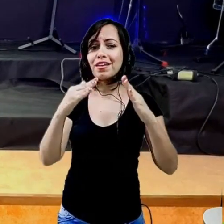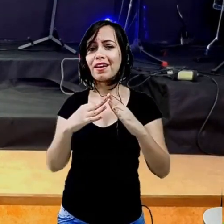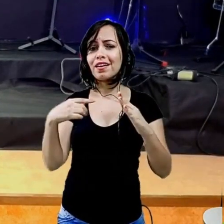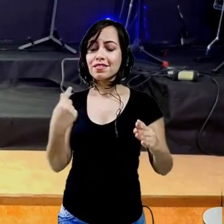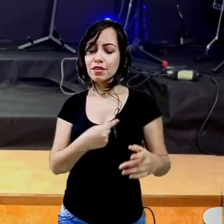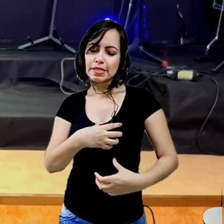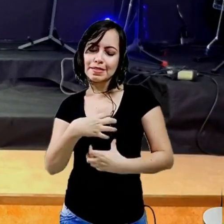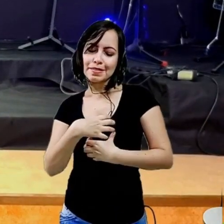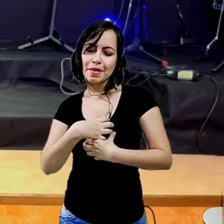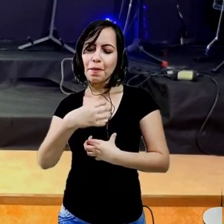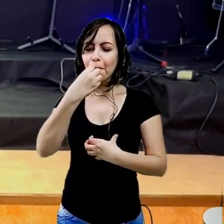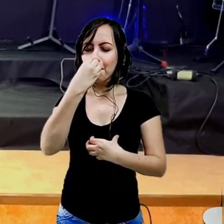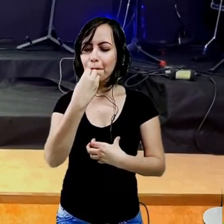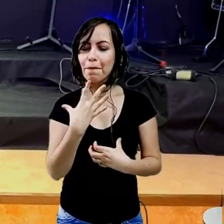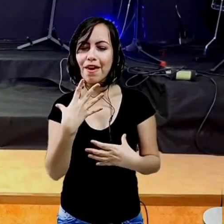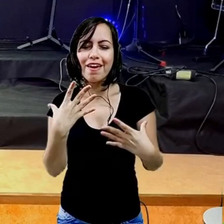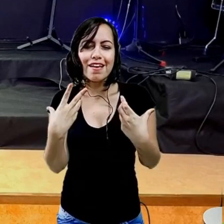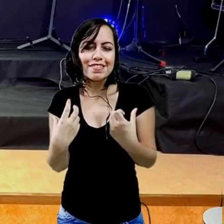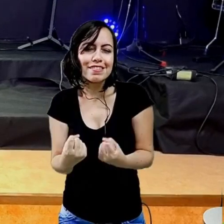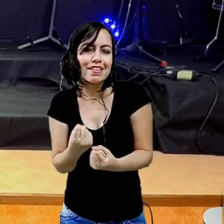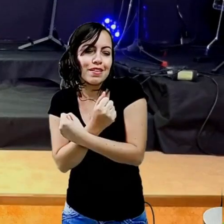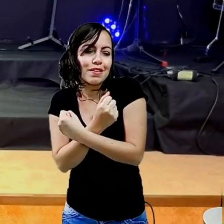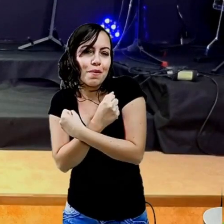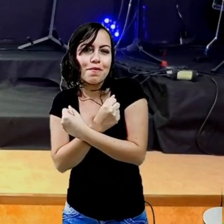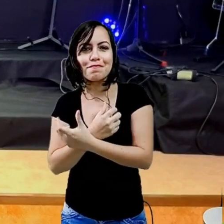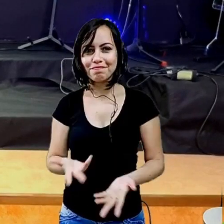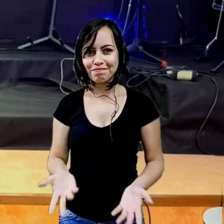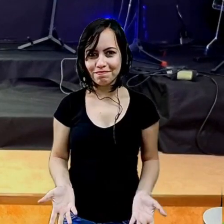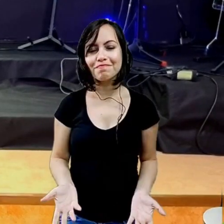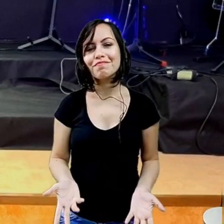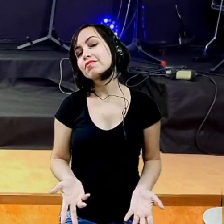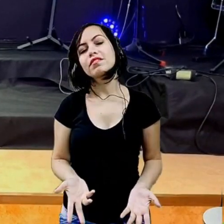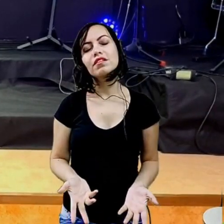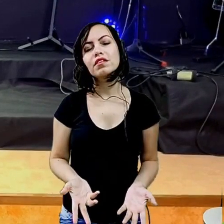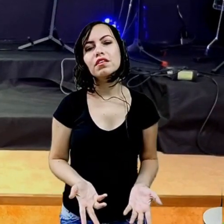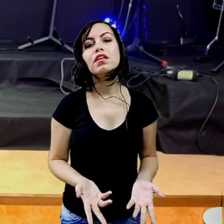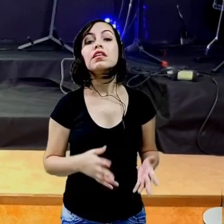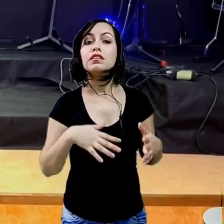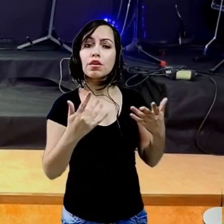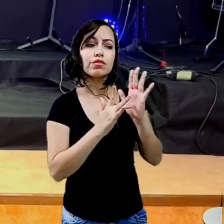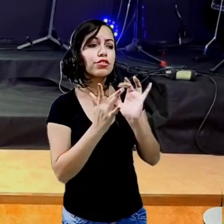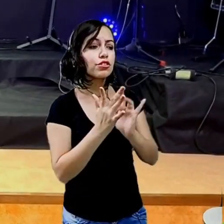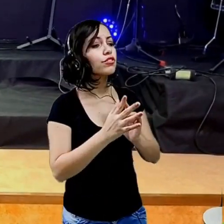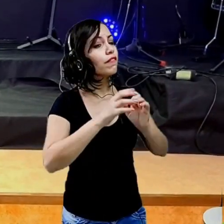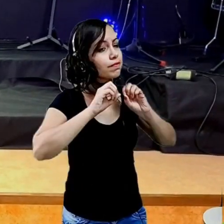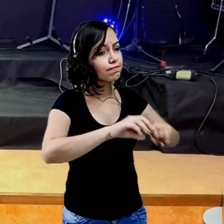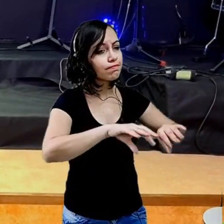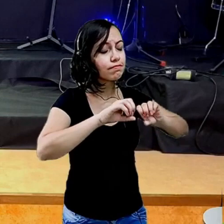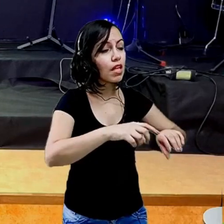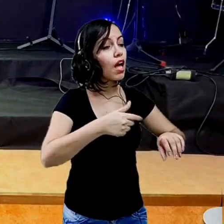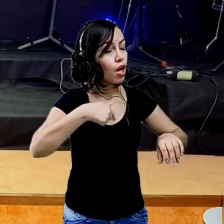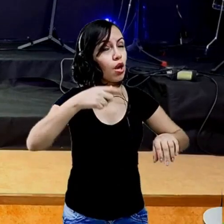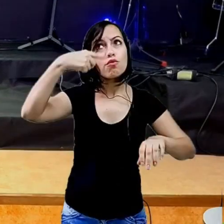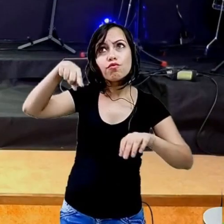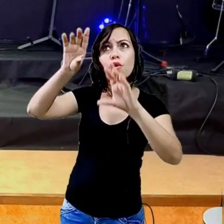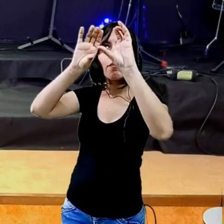onde nós se sentimos bem acolhidos. Era isso que Jesus estava transmitindo, passando para os discípulos. Olha, eu vou